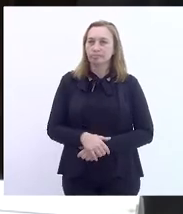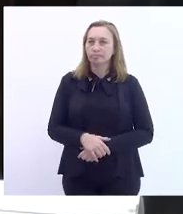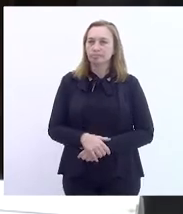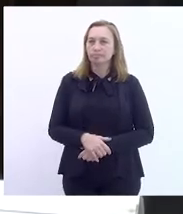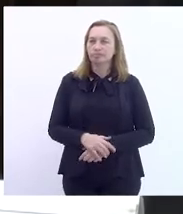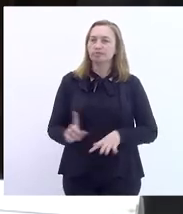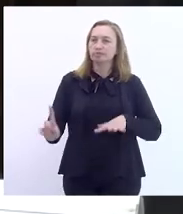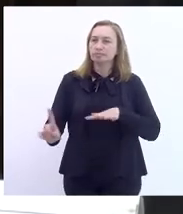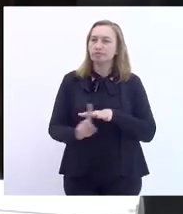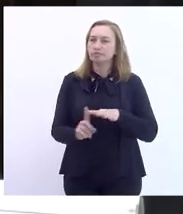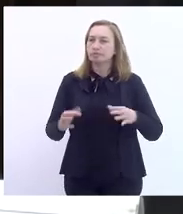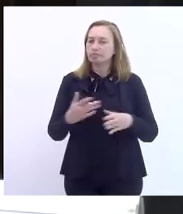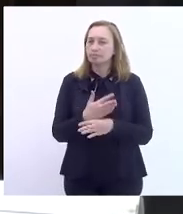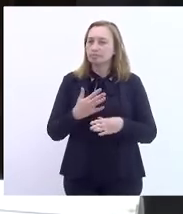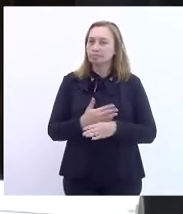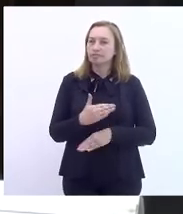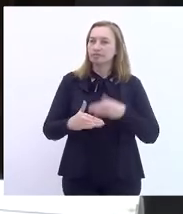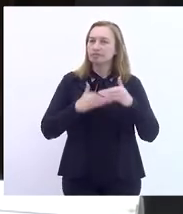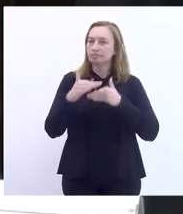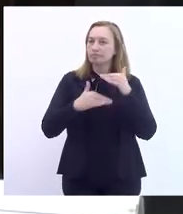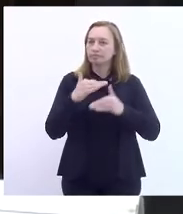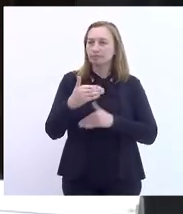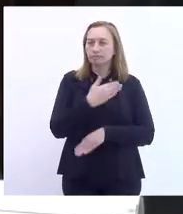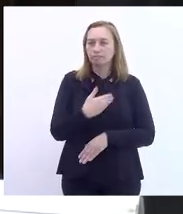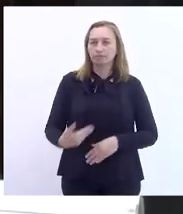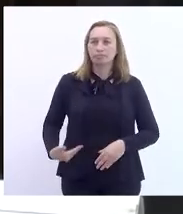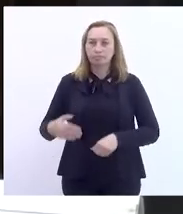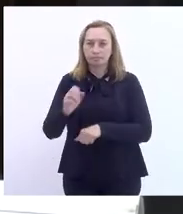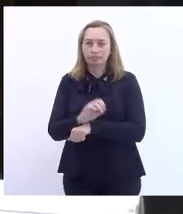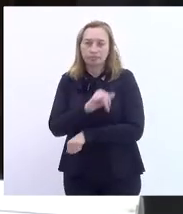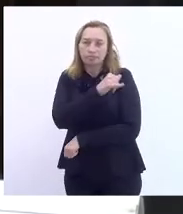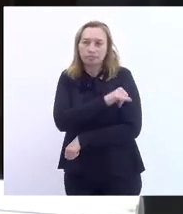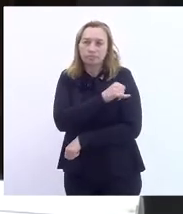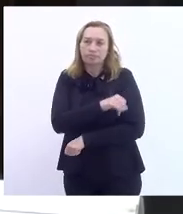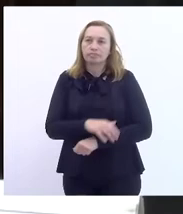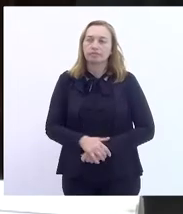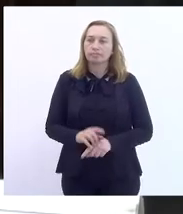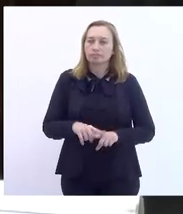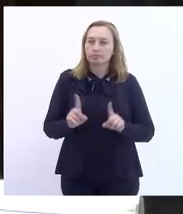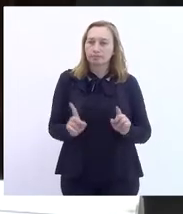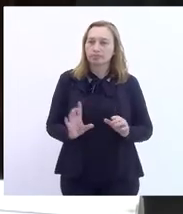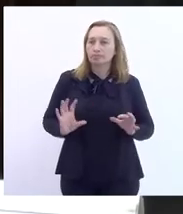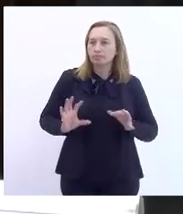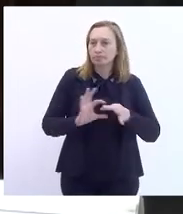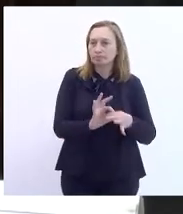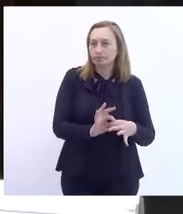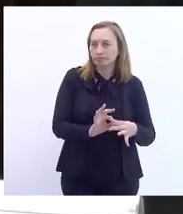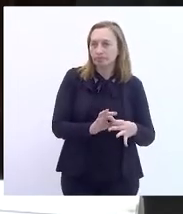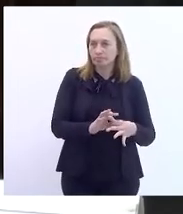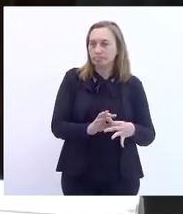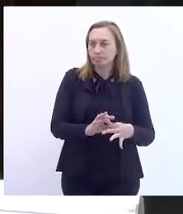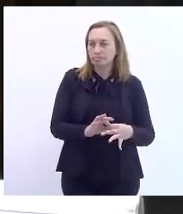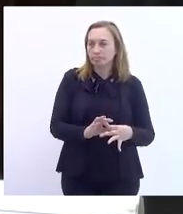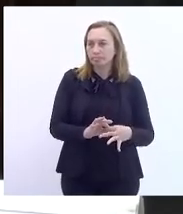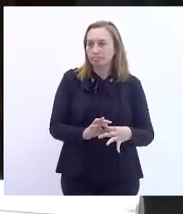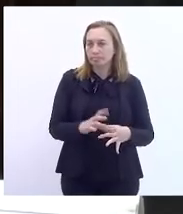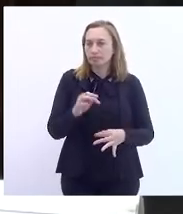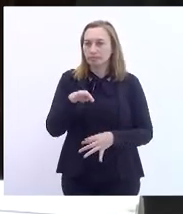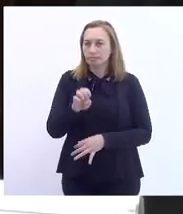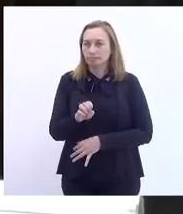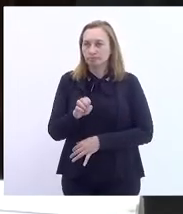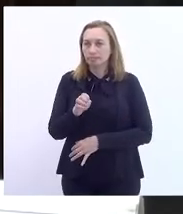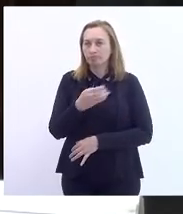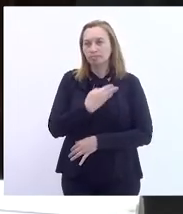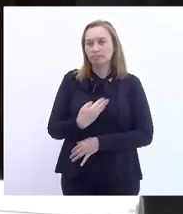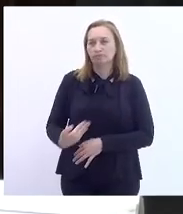programa essa e ele é um programa desenvolvido pelo Governo do Estado do Rio de Janeiro mas ele está vinculado diretamente ao gabinete do